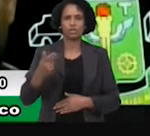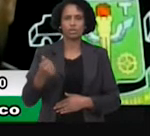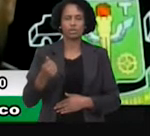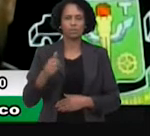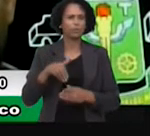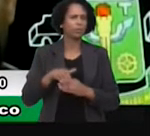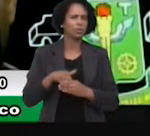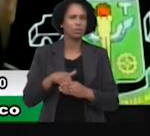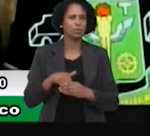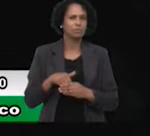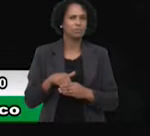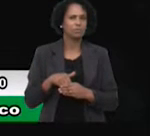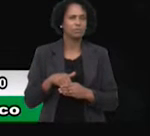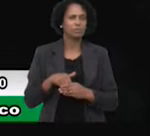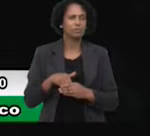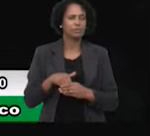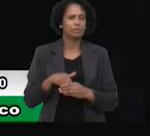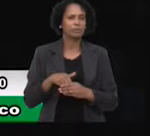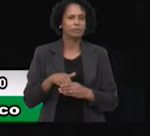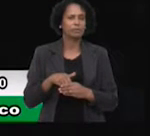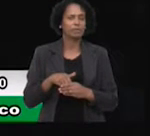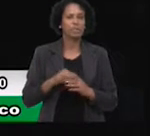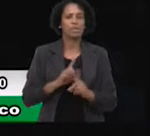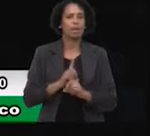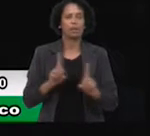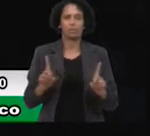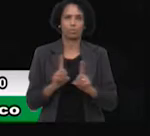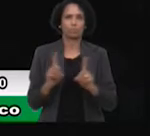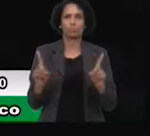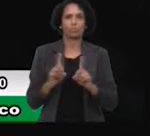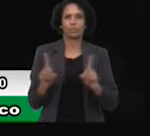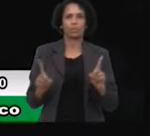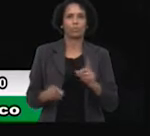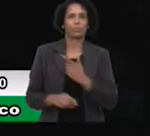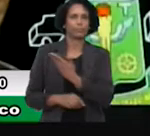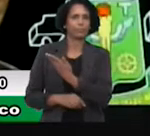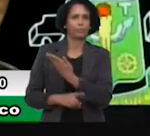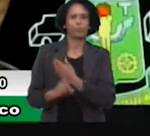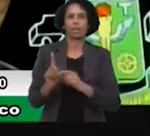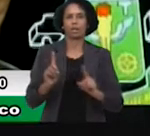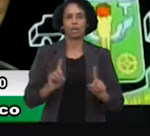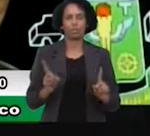Excelência? Voto não, presidente. Registrado o voto não do novo